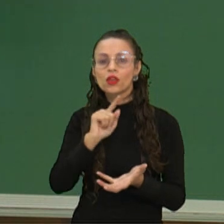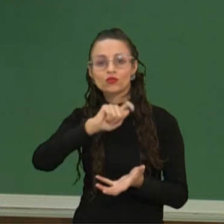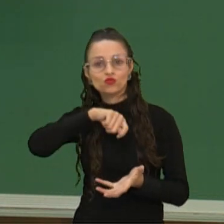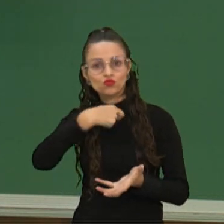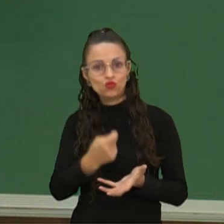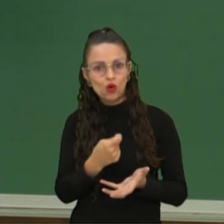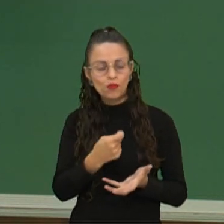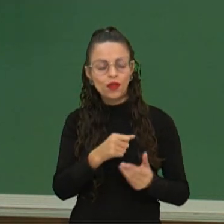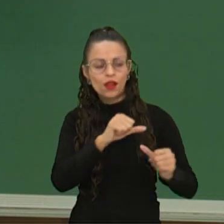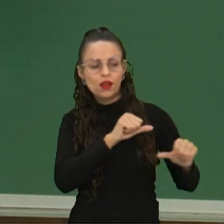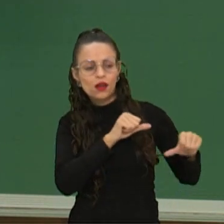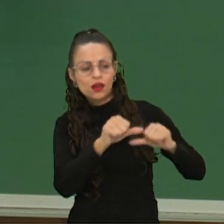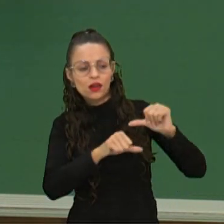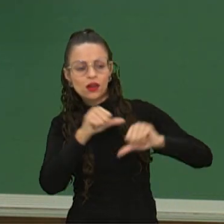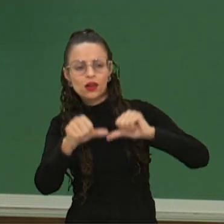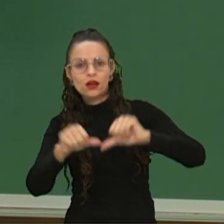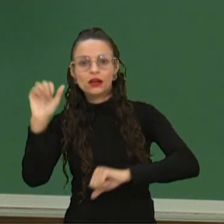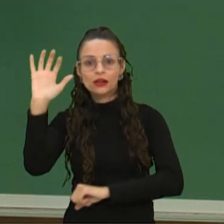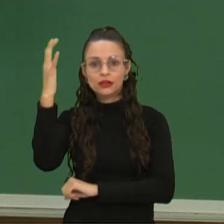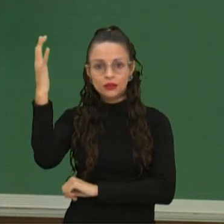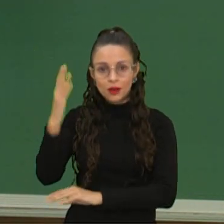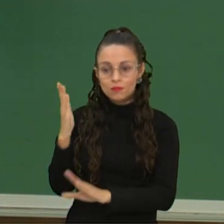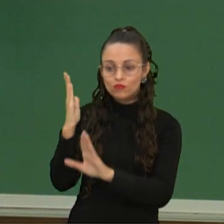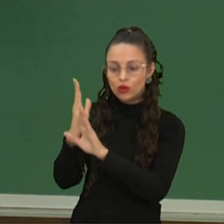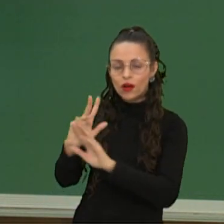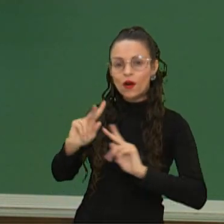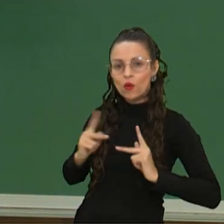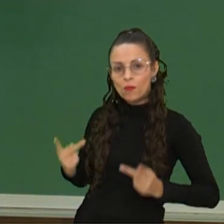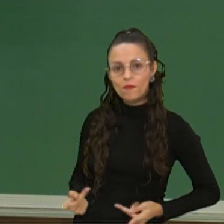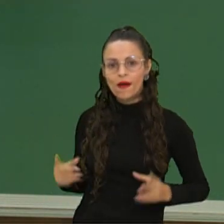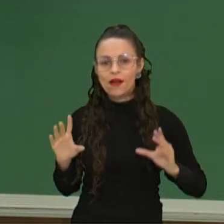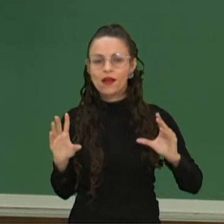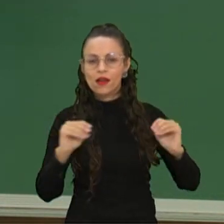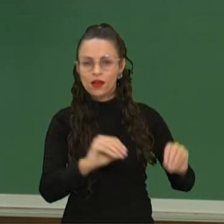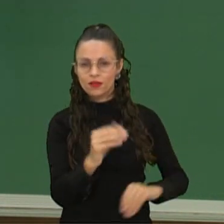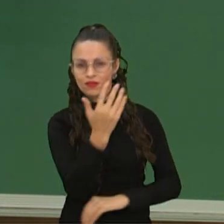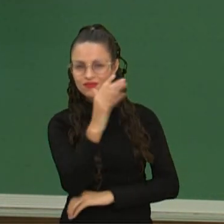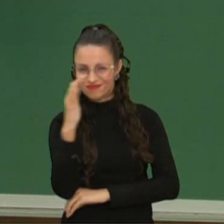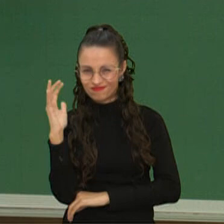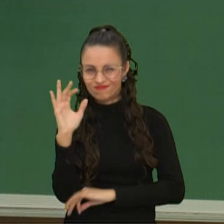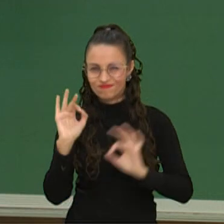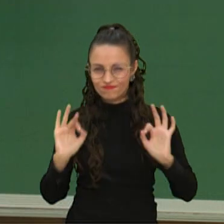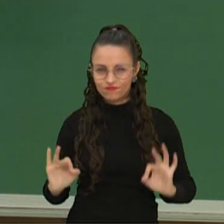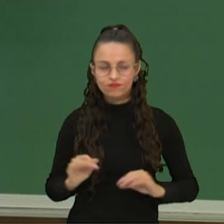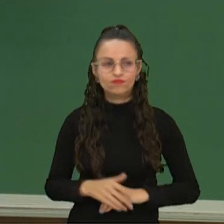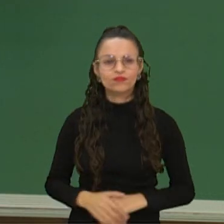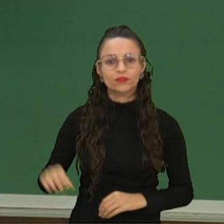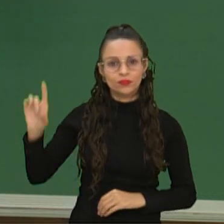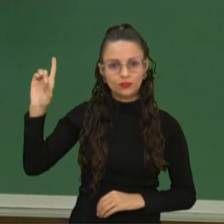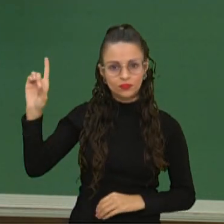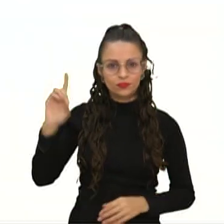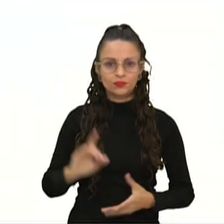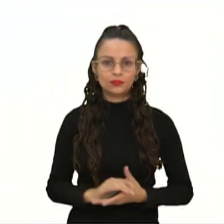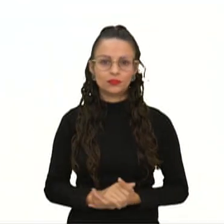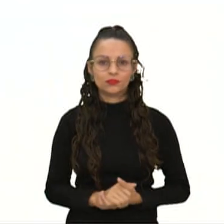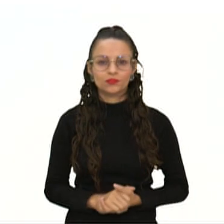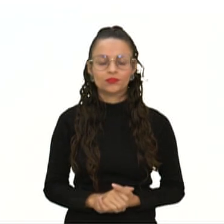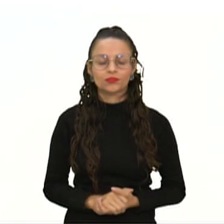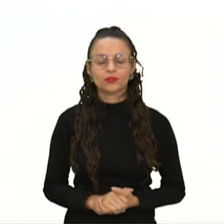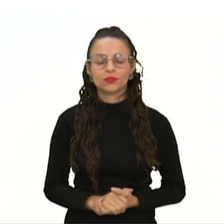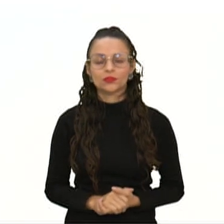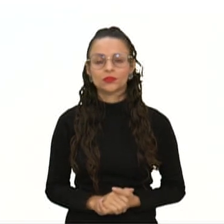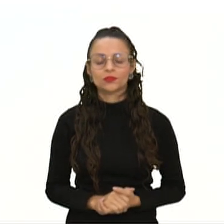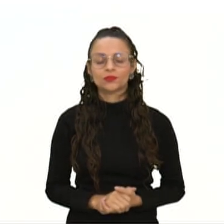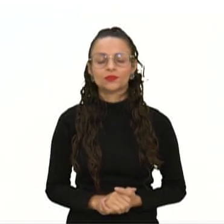clima causada pelo homem. Fact or fake? Letter D. The emission of greenhouse gases has